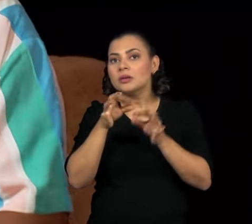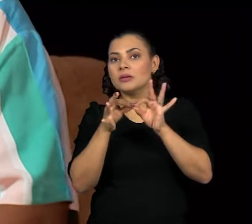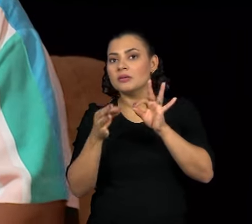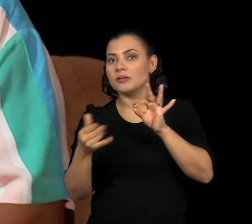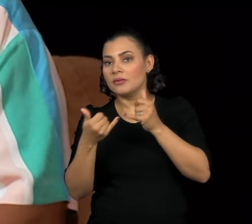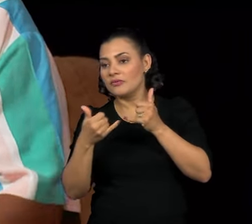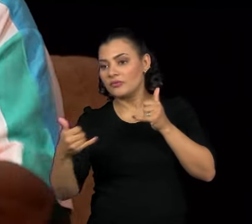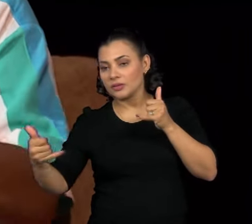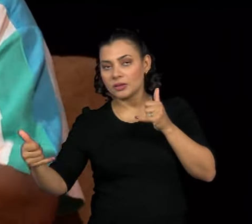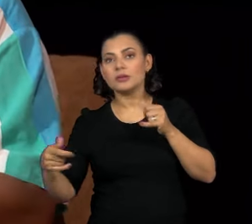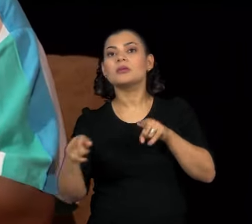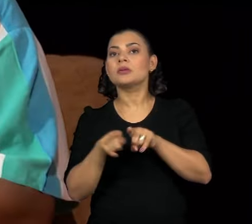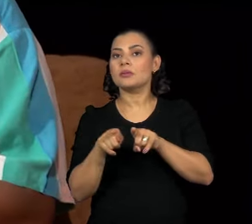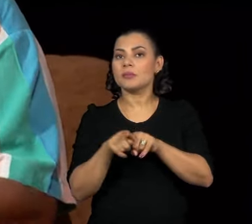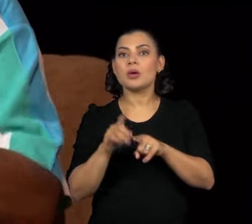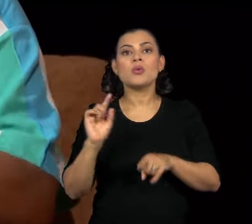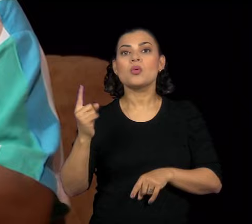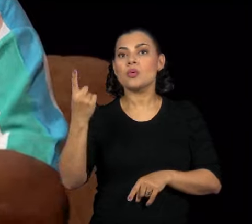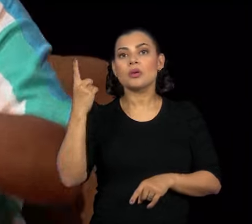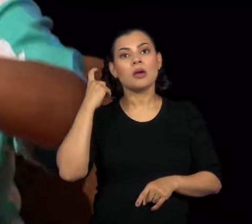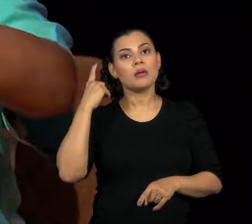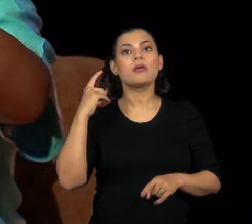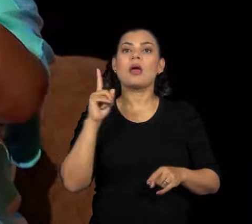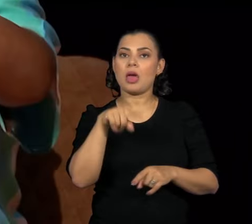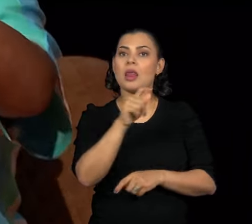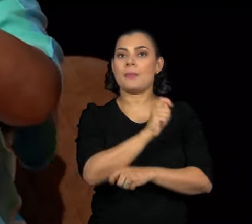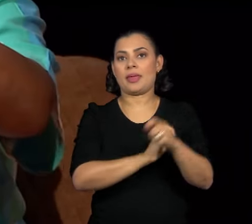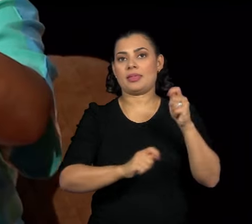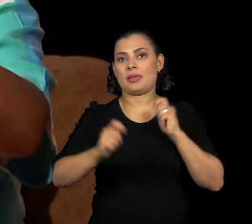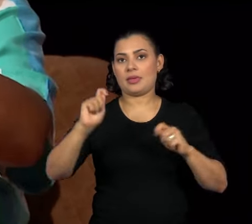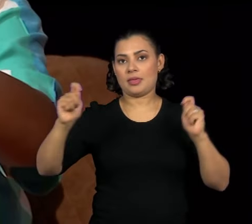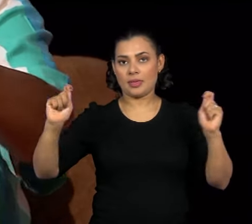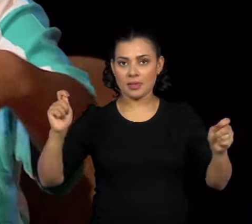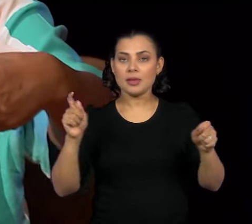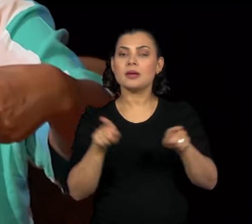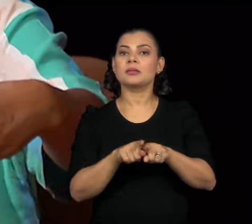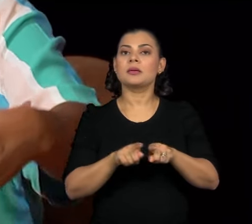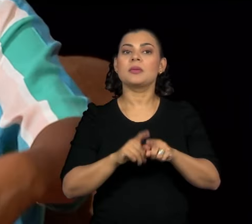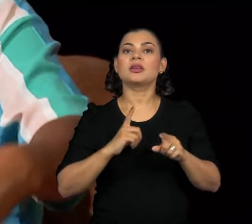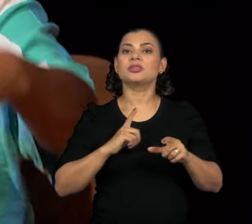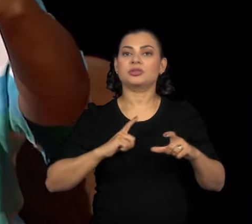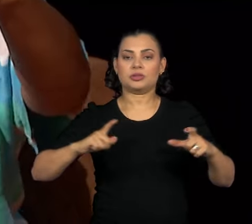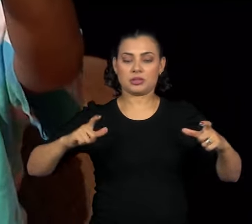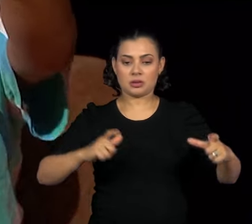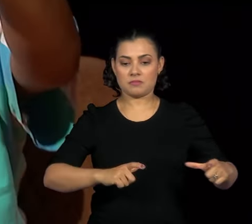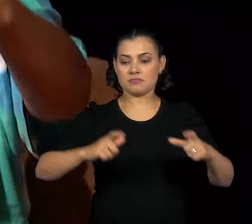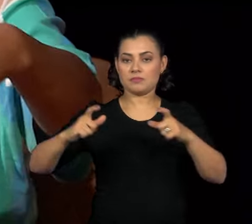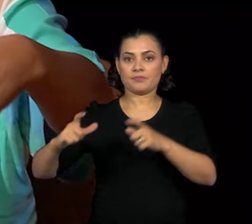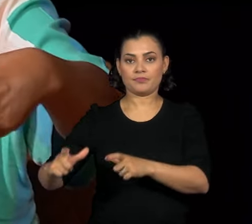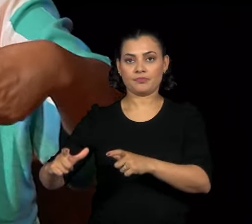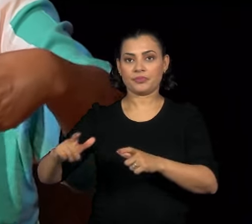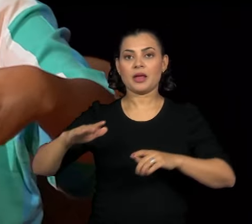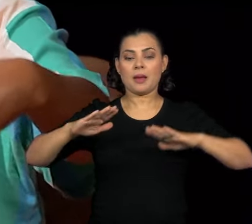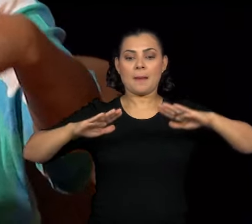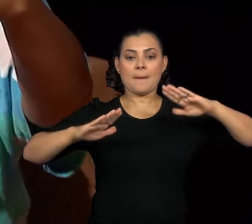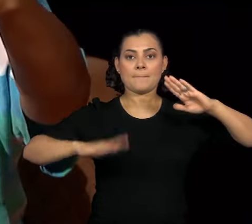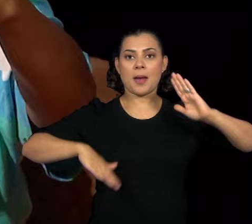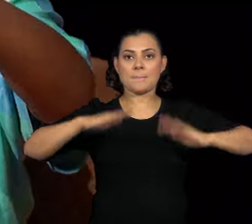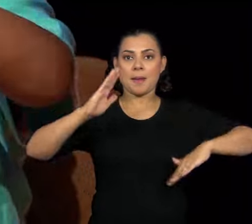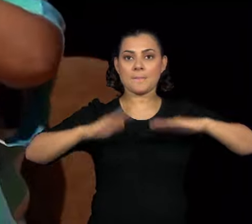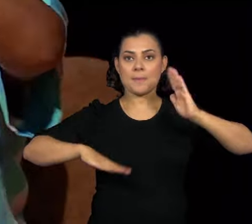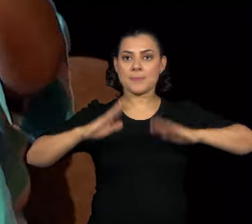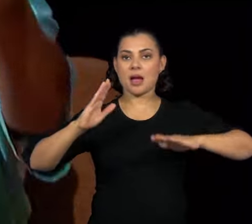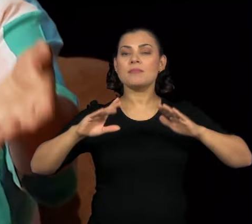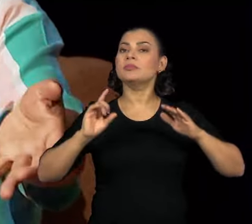né? A única coisa que tinha som era a bateria e uma coisa que a gente chamava tumbadora, que eram duas latas, uma em cima da outra, redonda